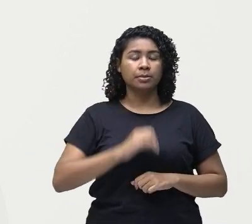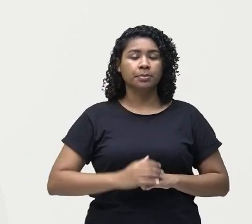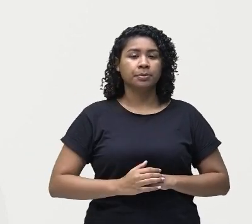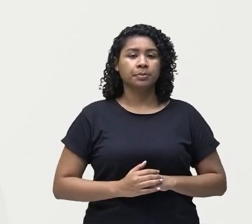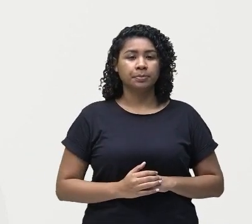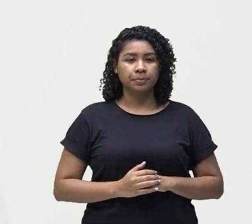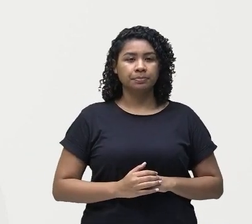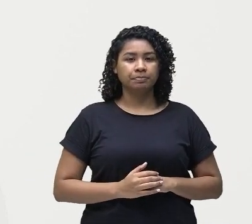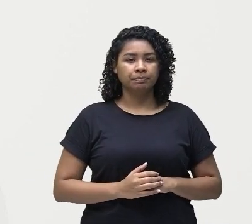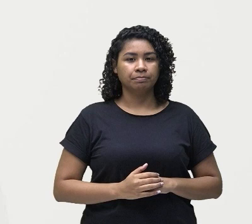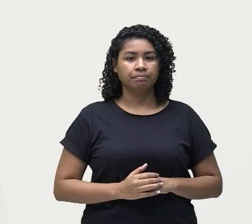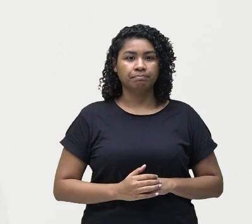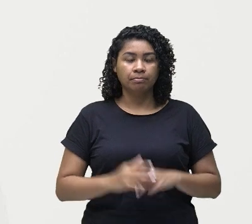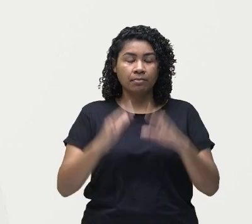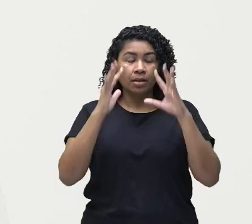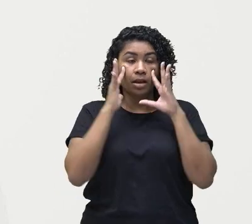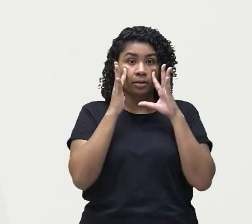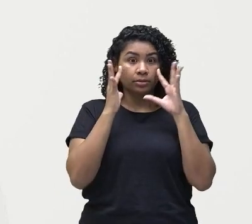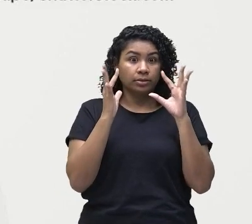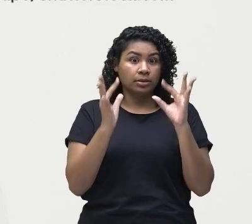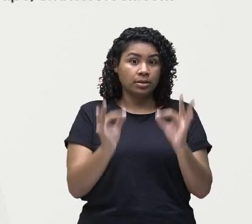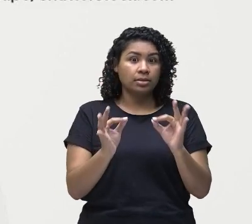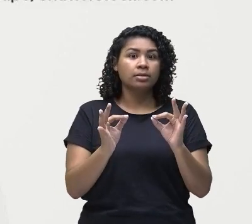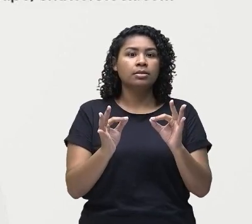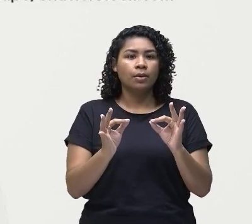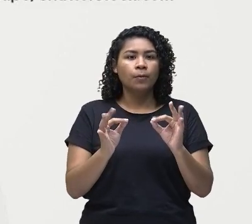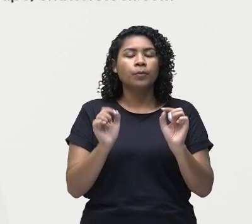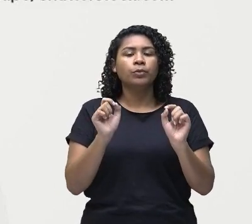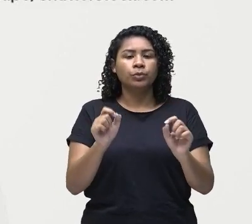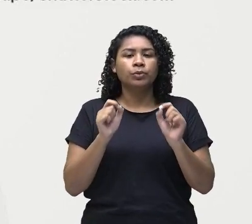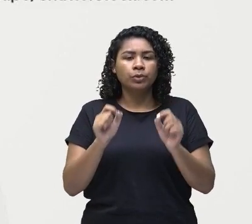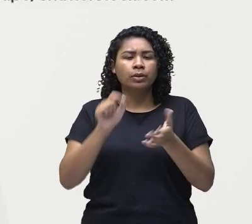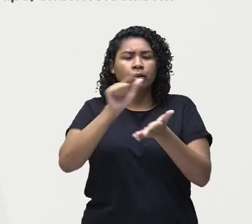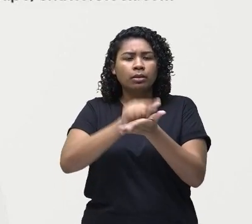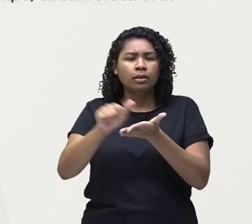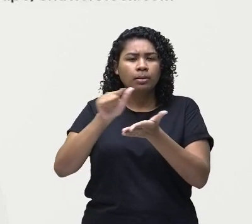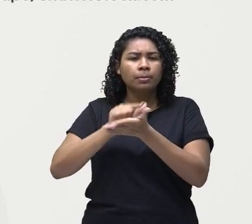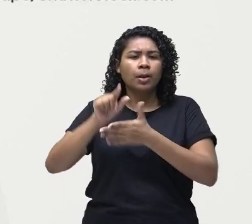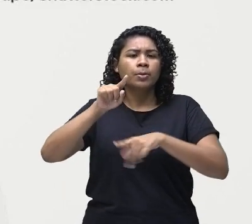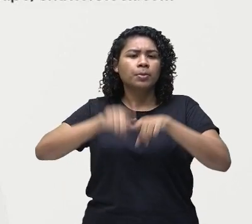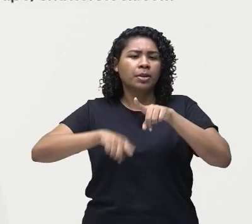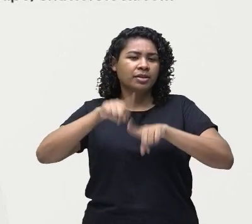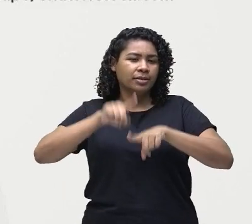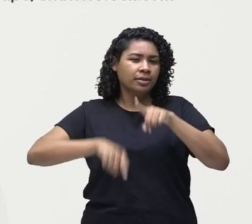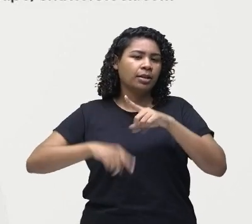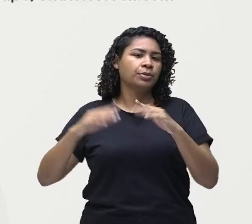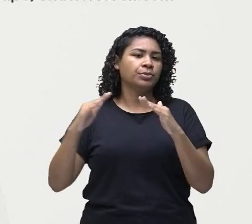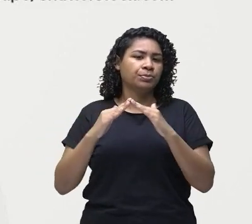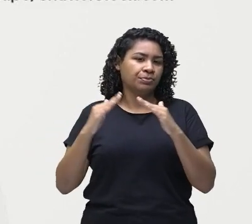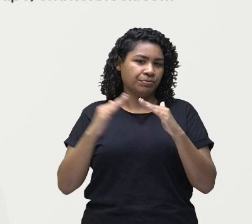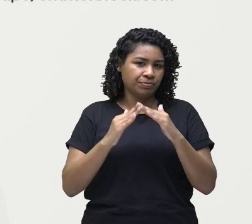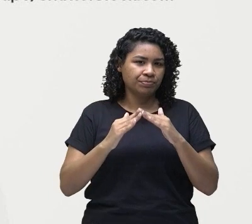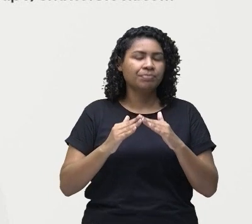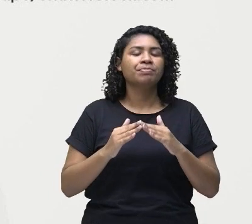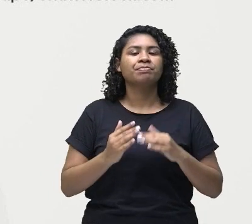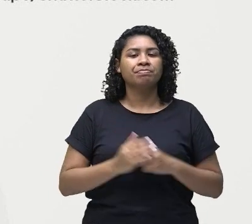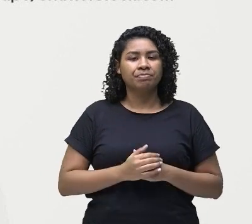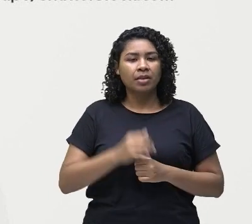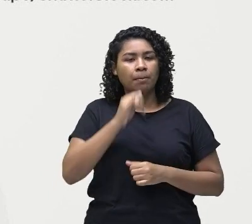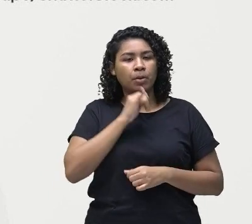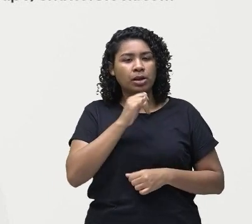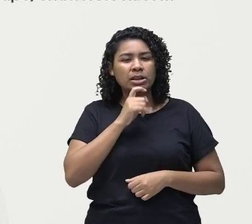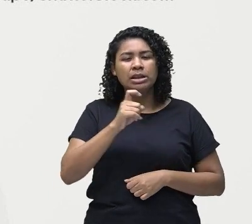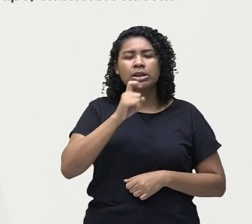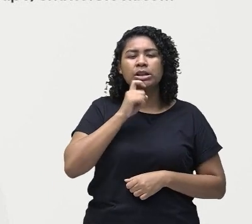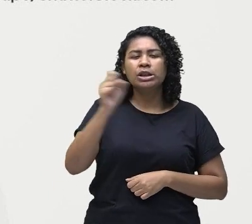vocês. Esteja atento à manutenção de eletrodomésticos. Aquela